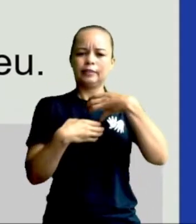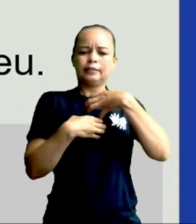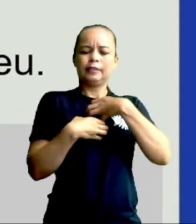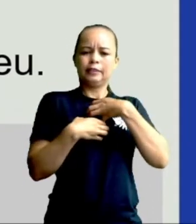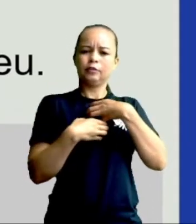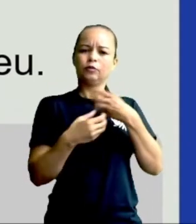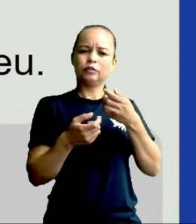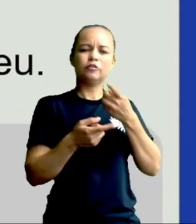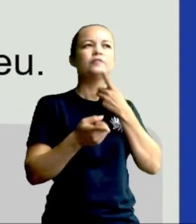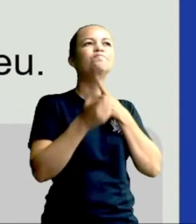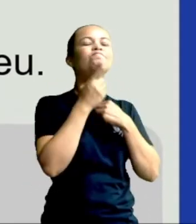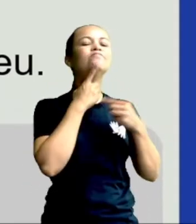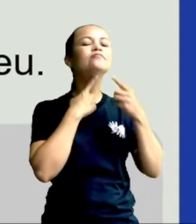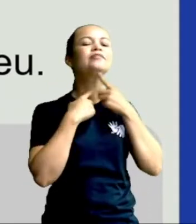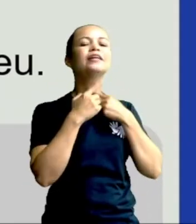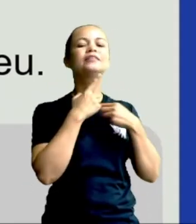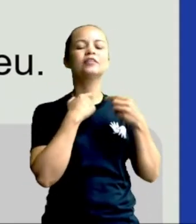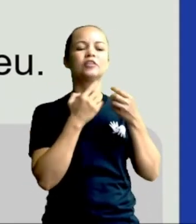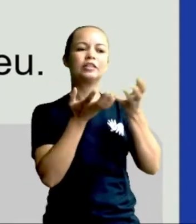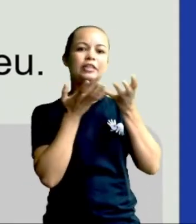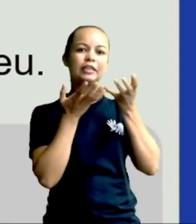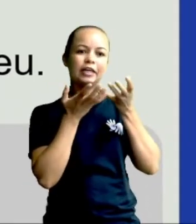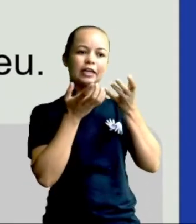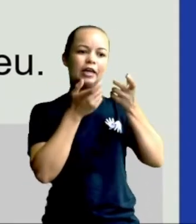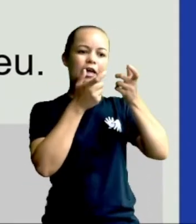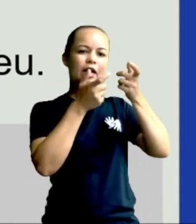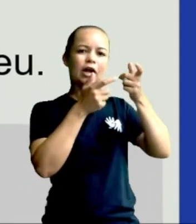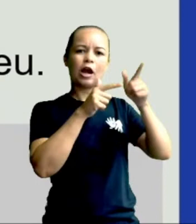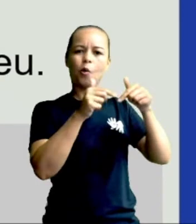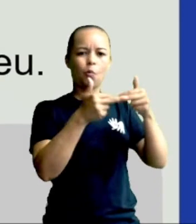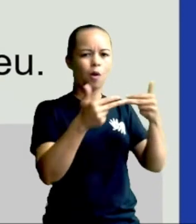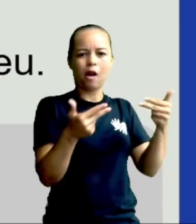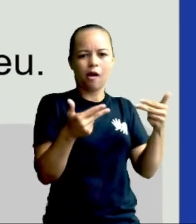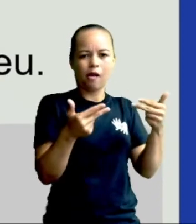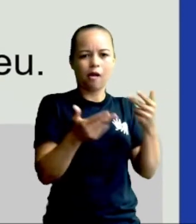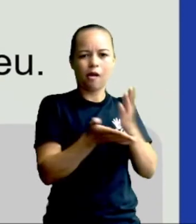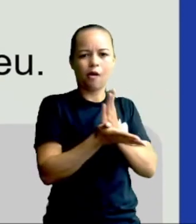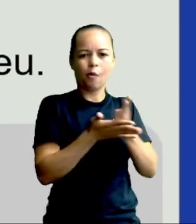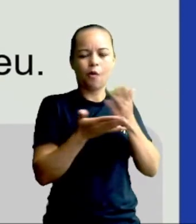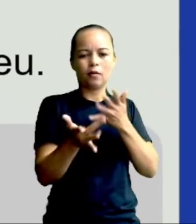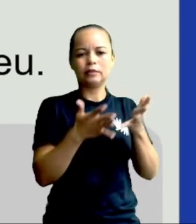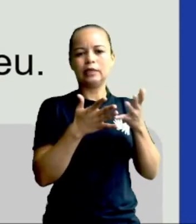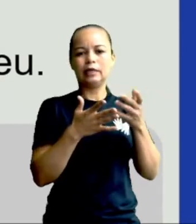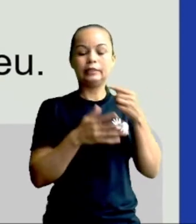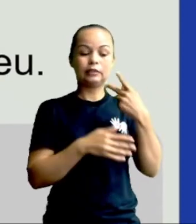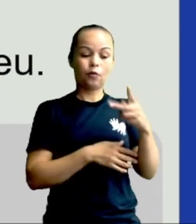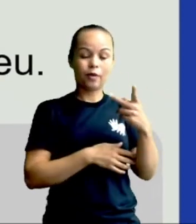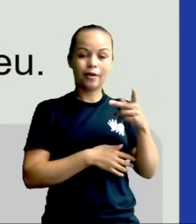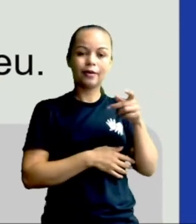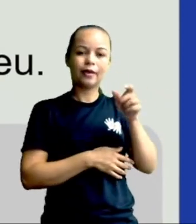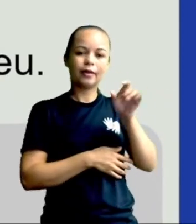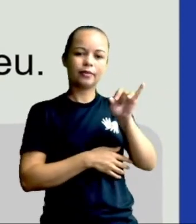sentido de você desejar de você querer algo então ele é transitivo direto então ele não